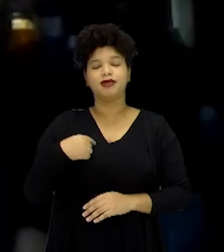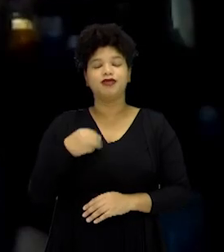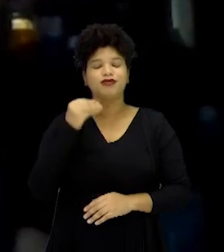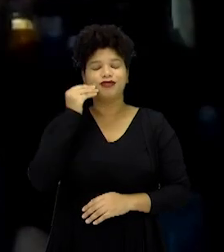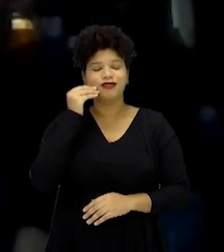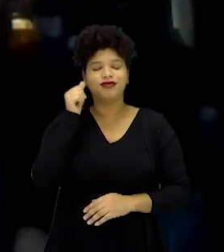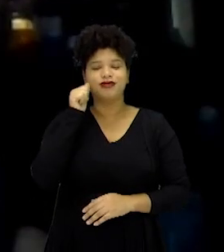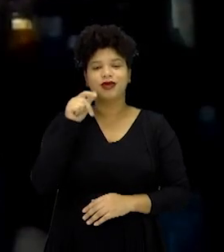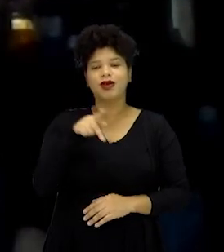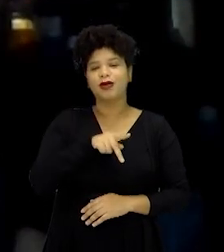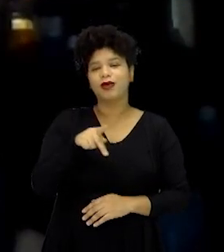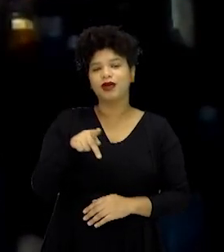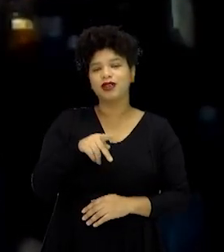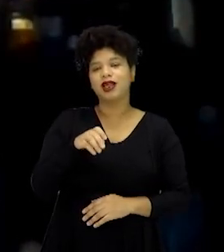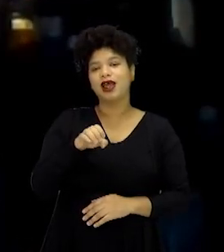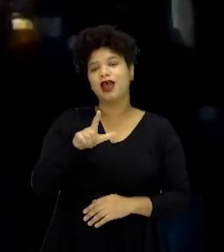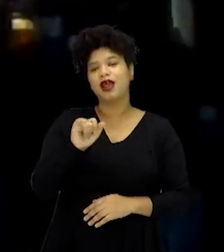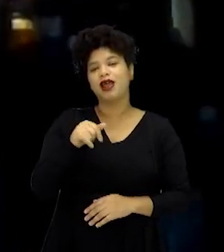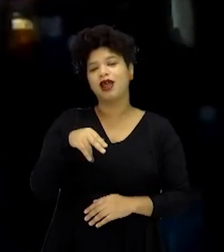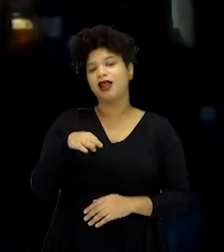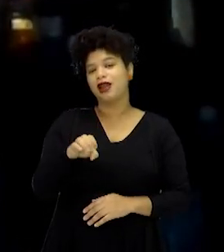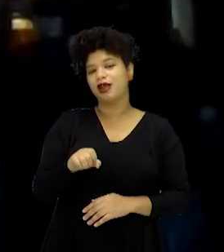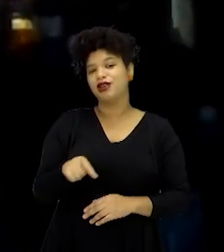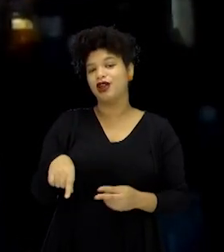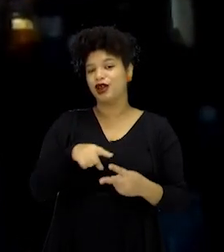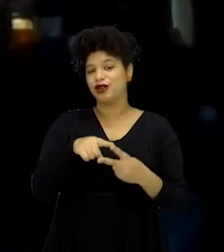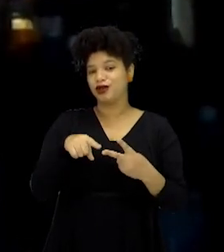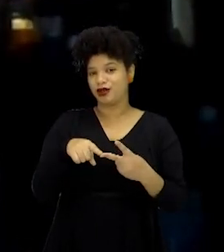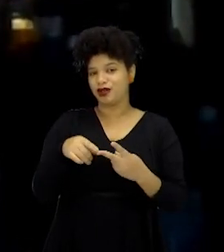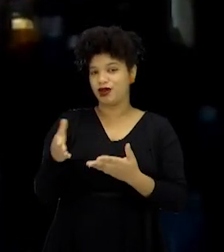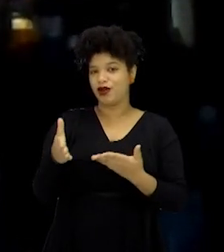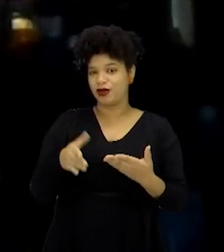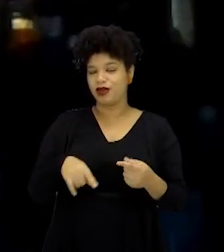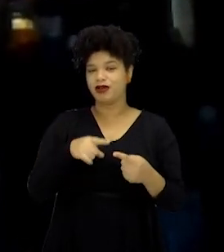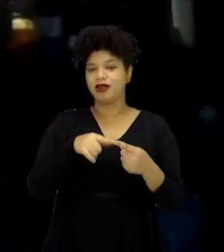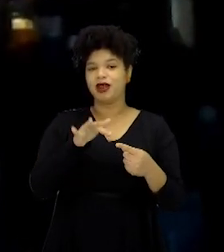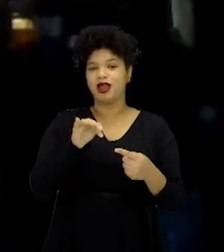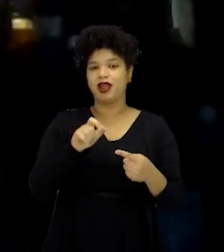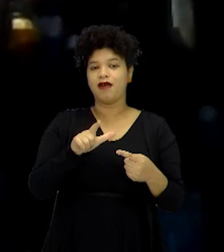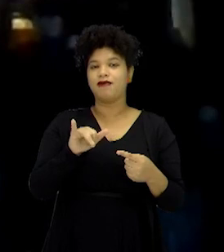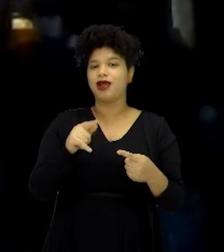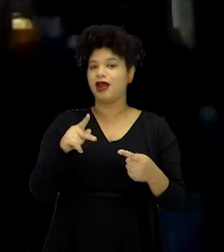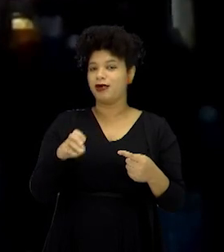professora de matemática, Liliane, e chamar o nosso próximo convidado, Felipe.